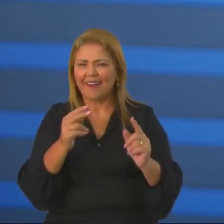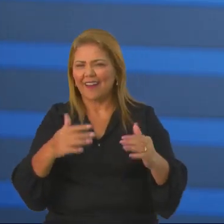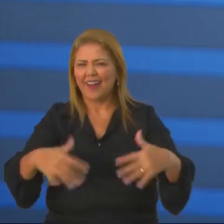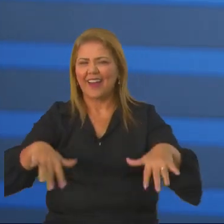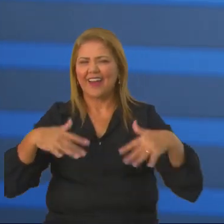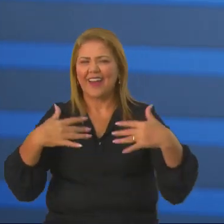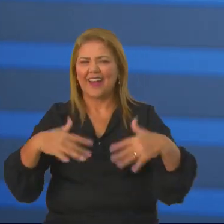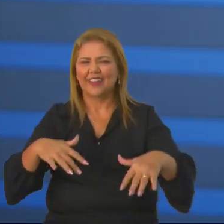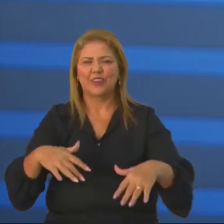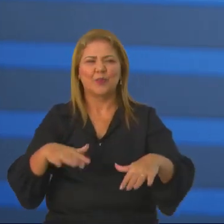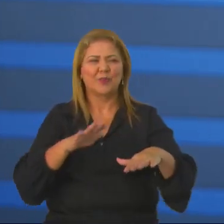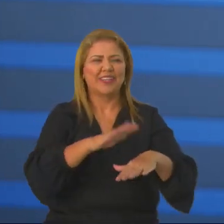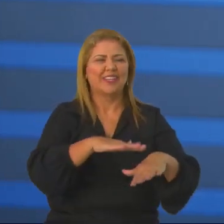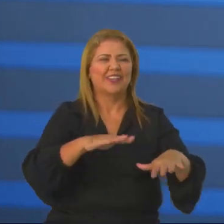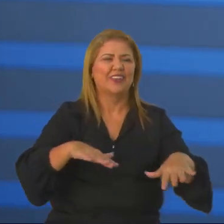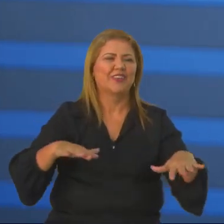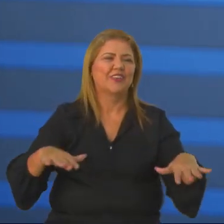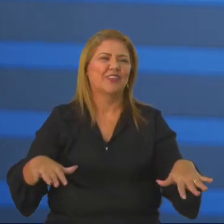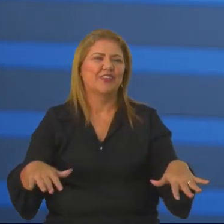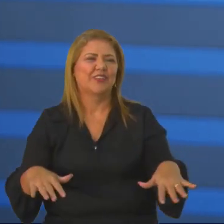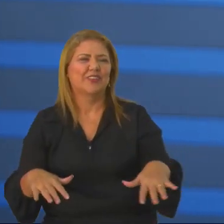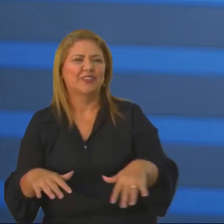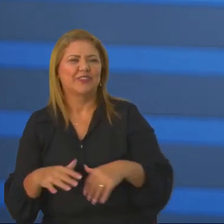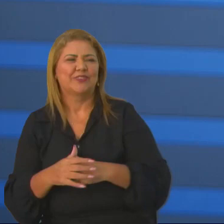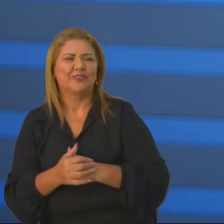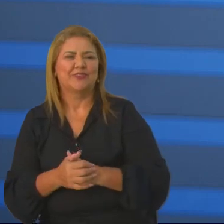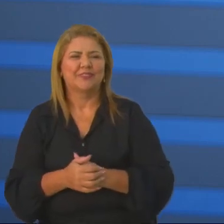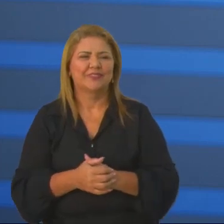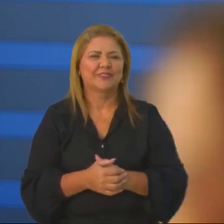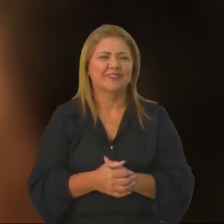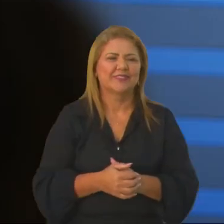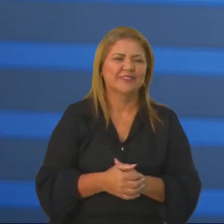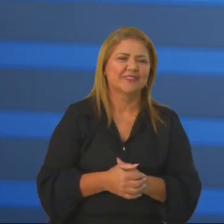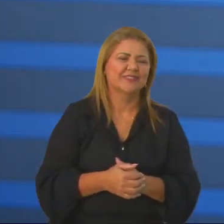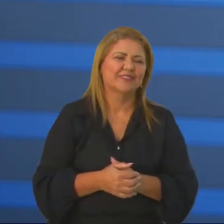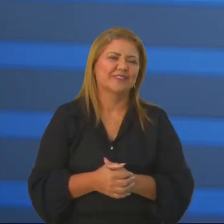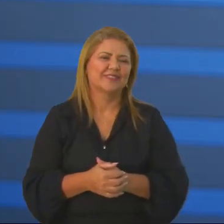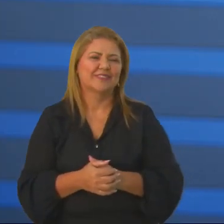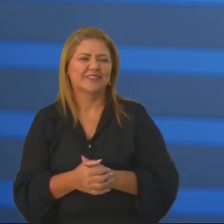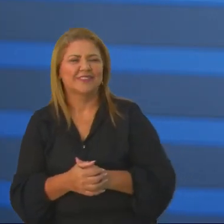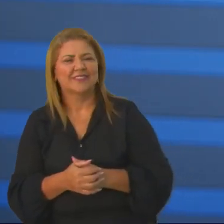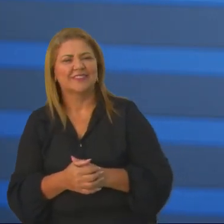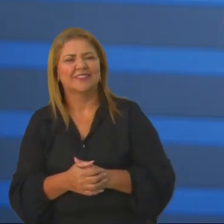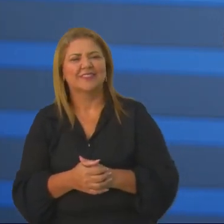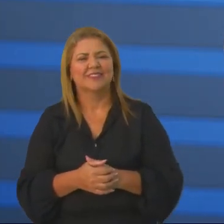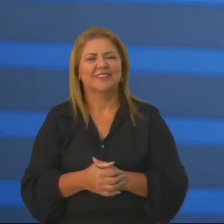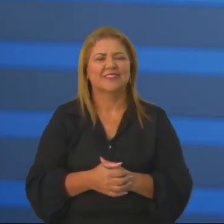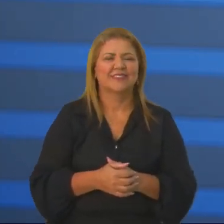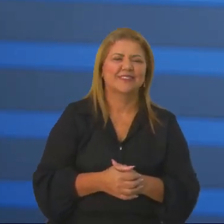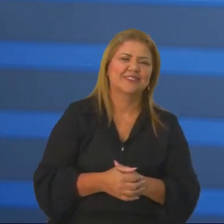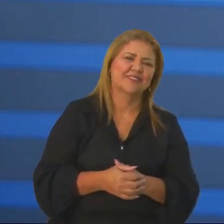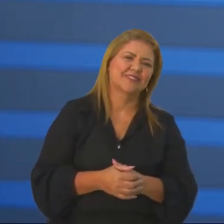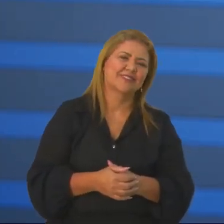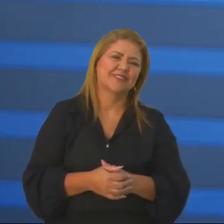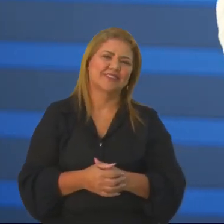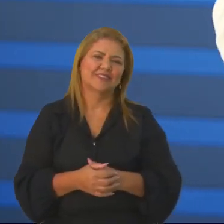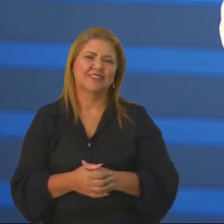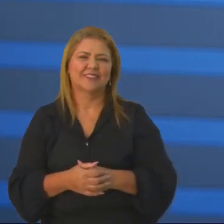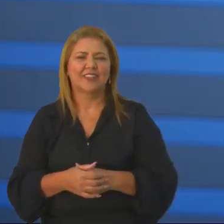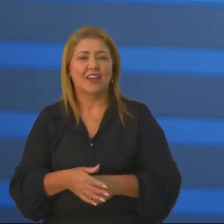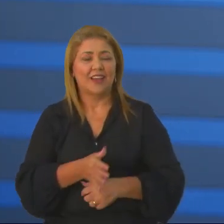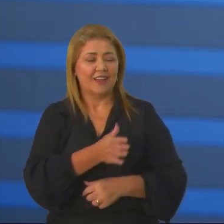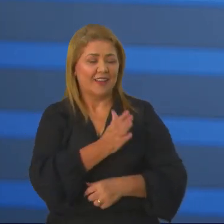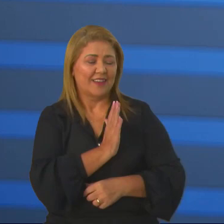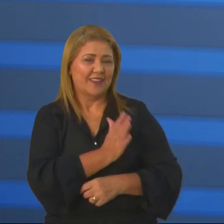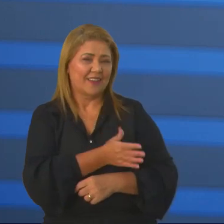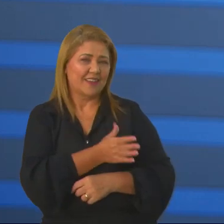um menino, de um menino. No